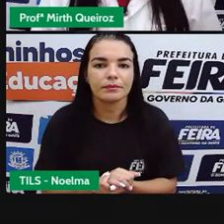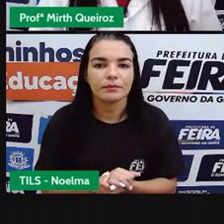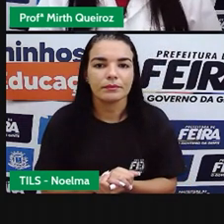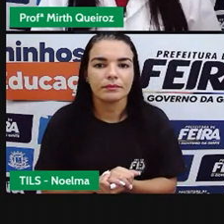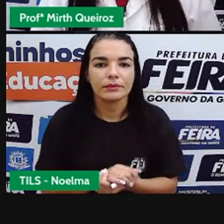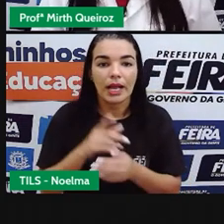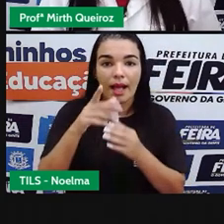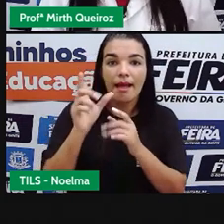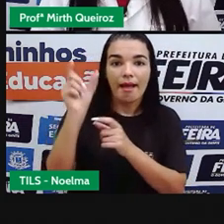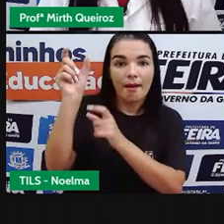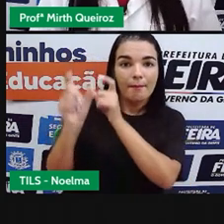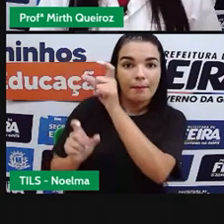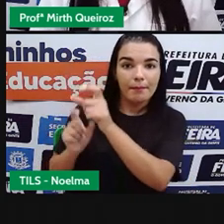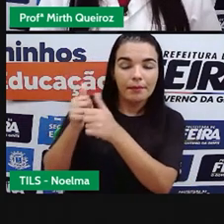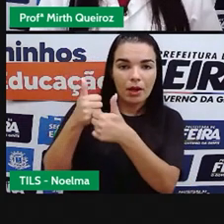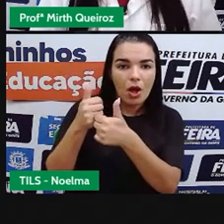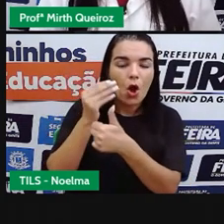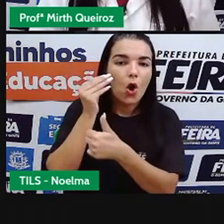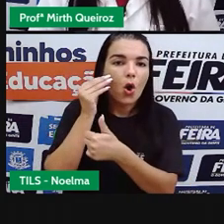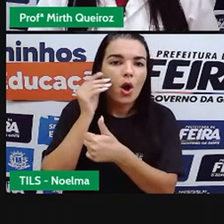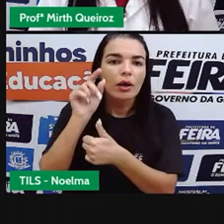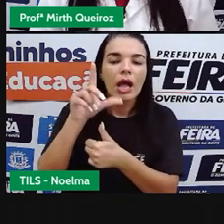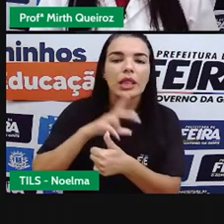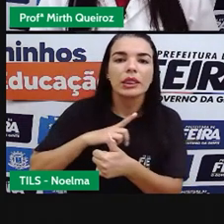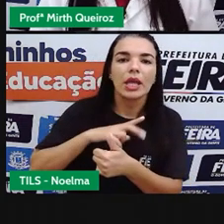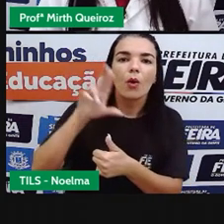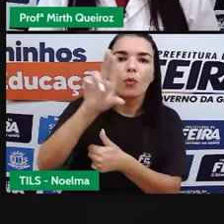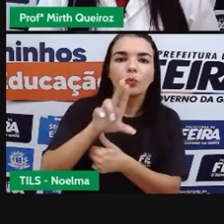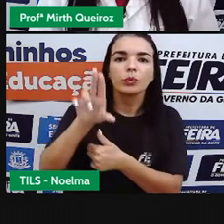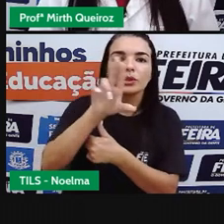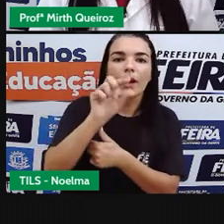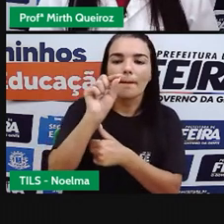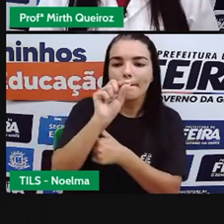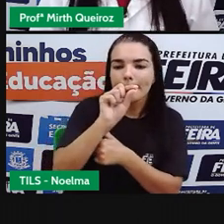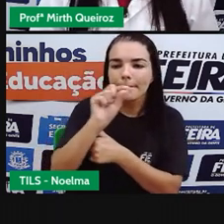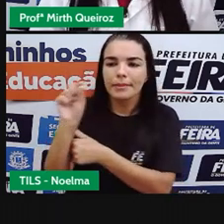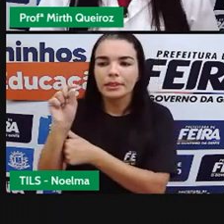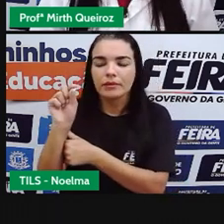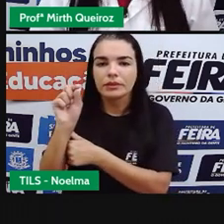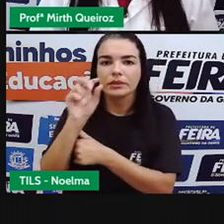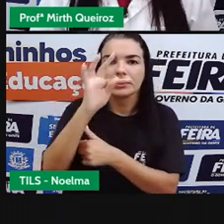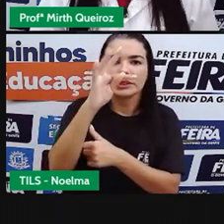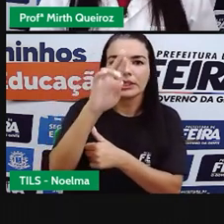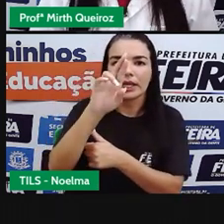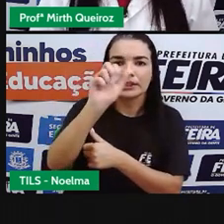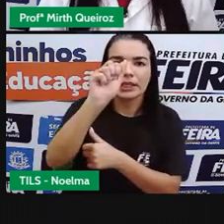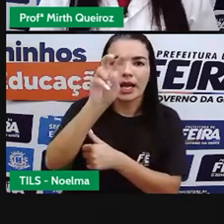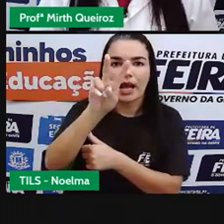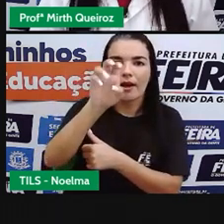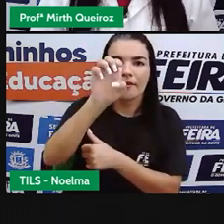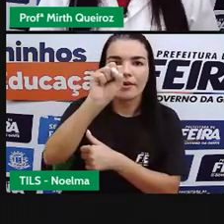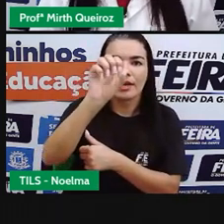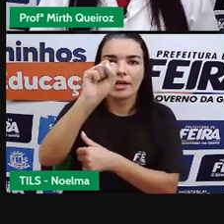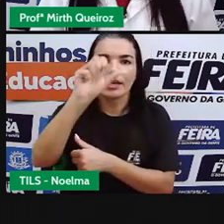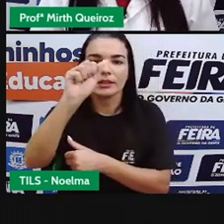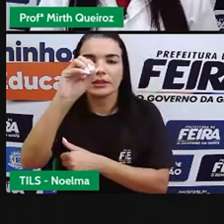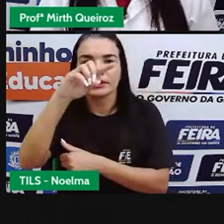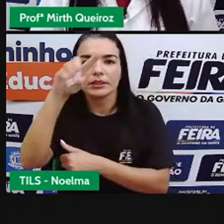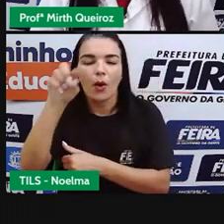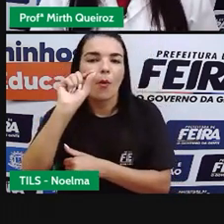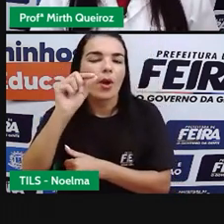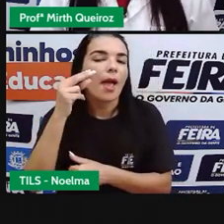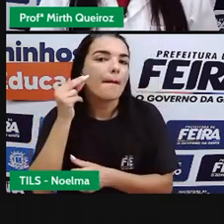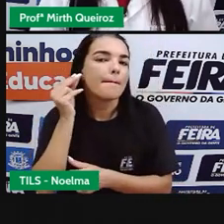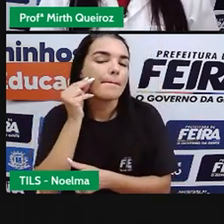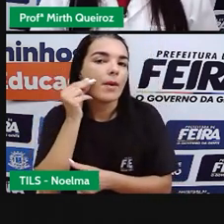Vamos pegar essa parte aqui. Nós utilizamos o travessão. O travessão é um sinal de pontuação que indica a fala